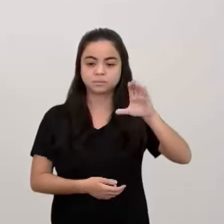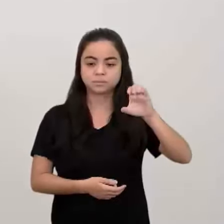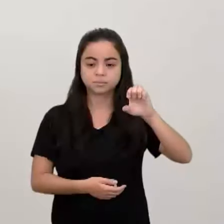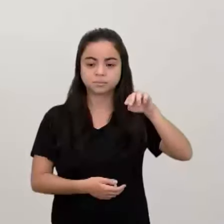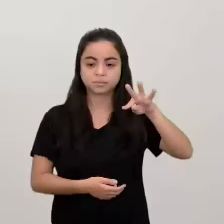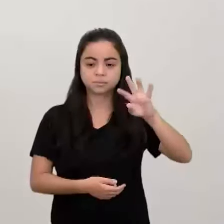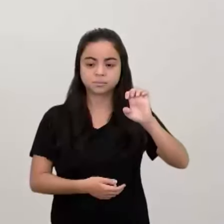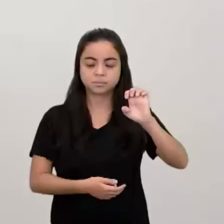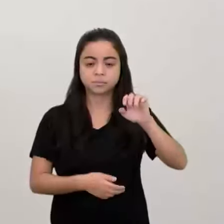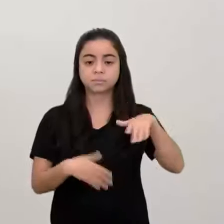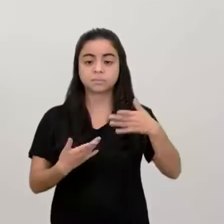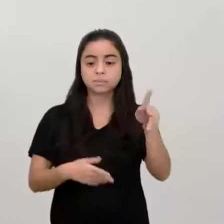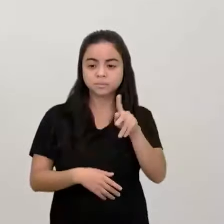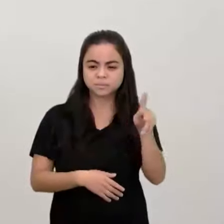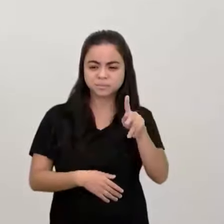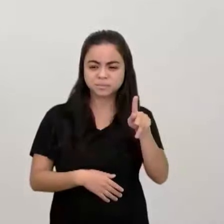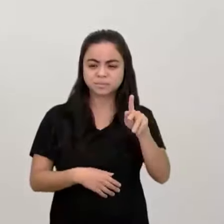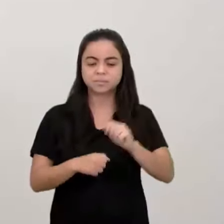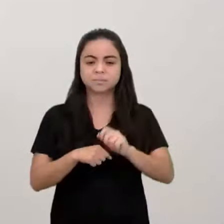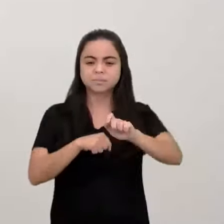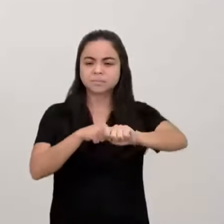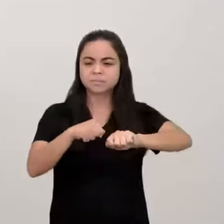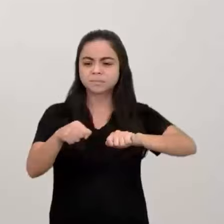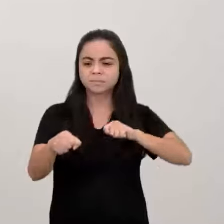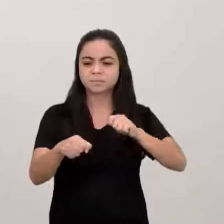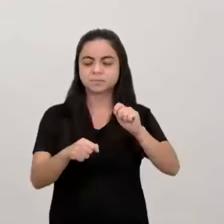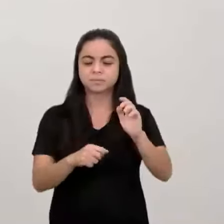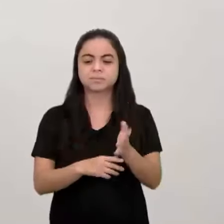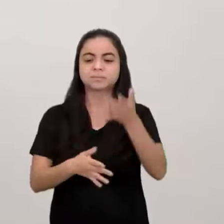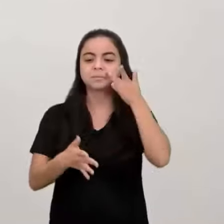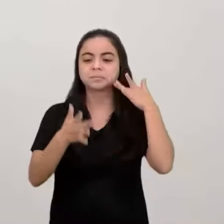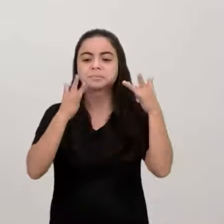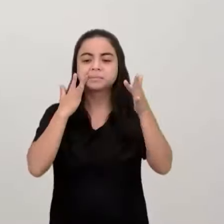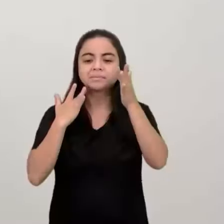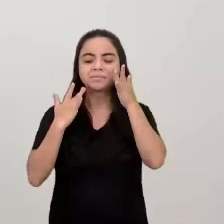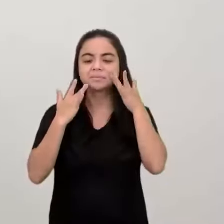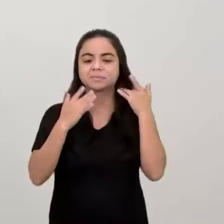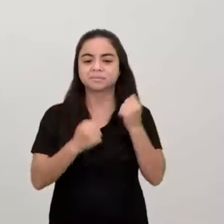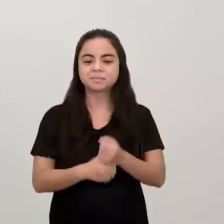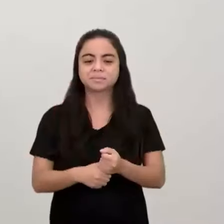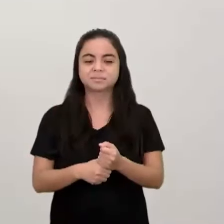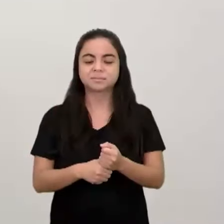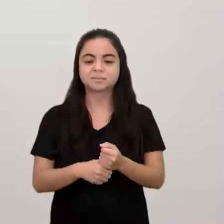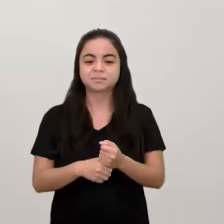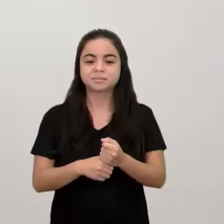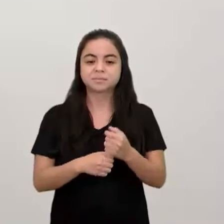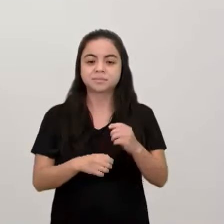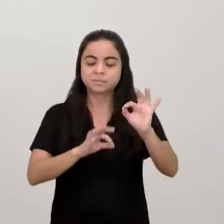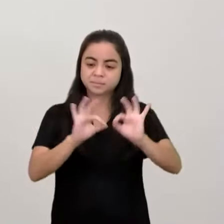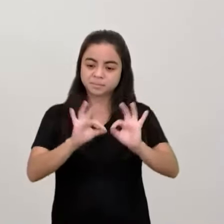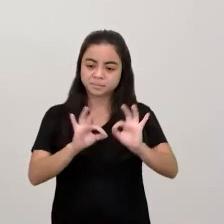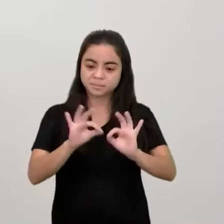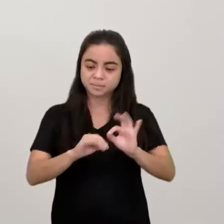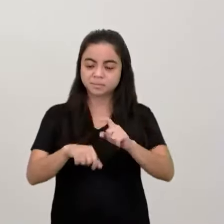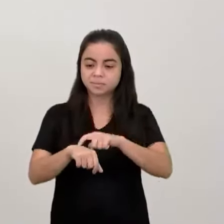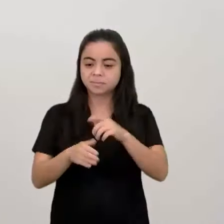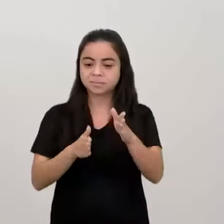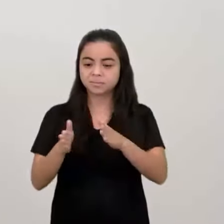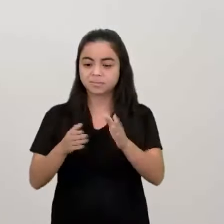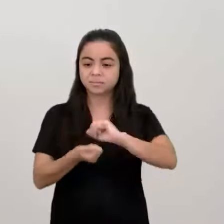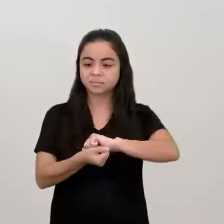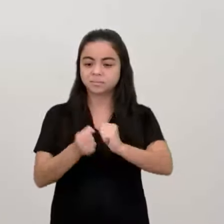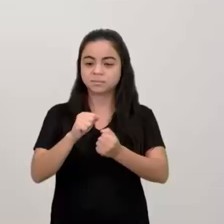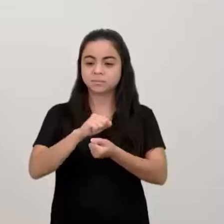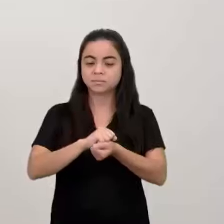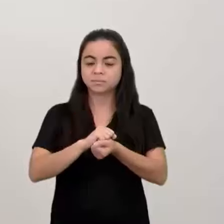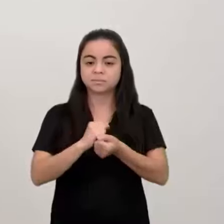professores que não têm nenhuma formação, vamos dizer assim, das artes cênicas, elaboramos aí em alguns minutinhos uma